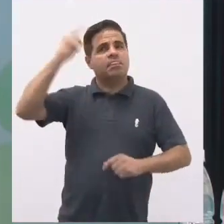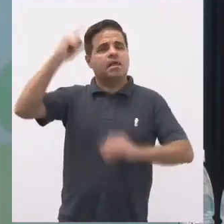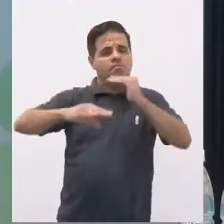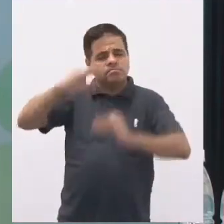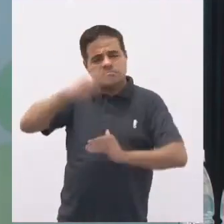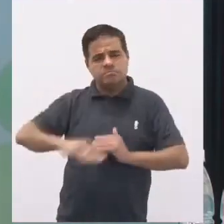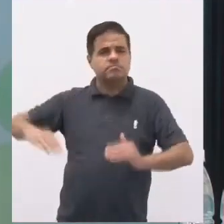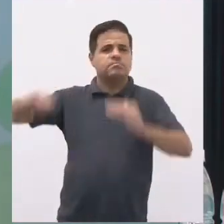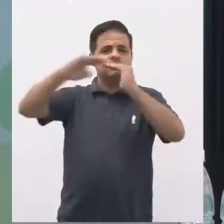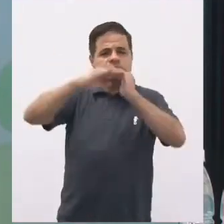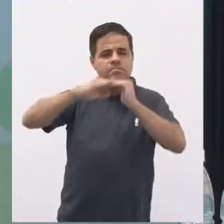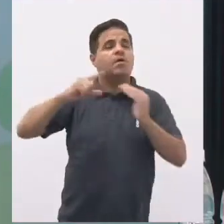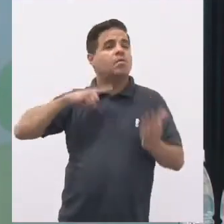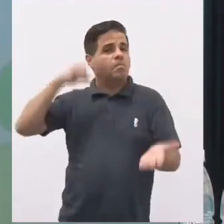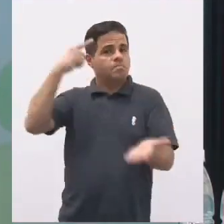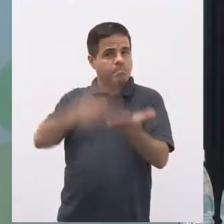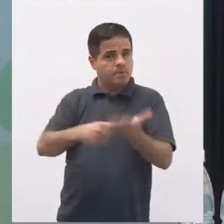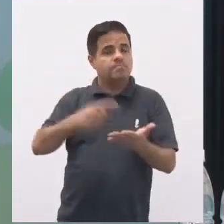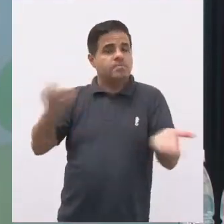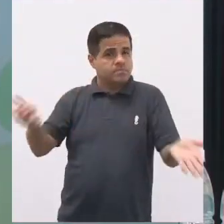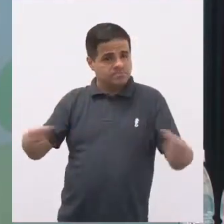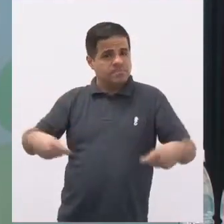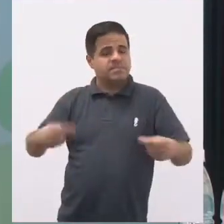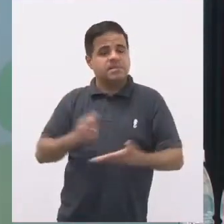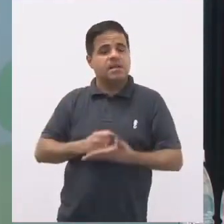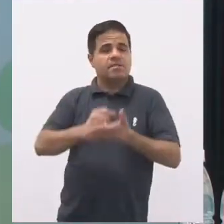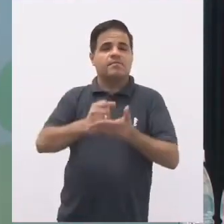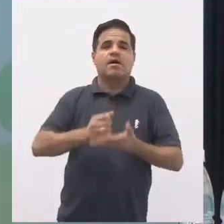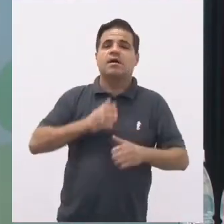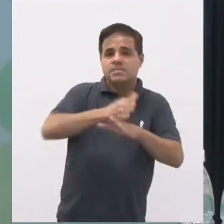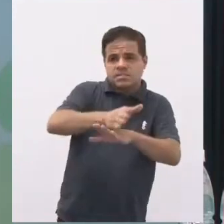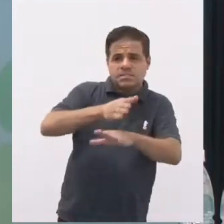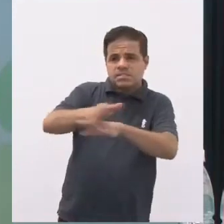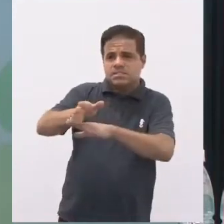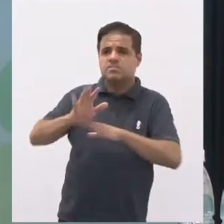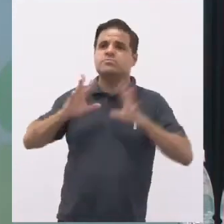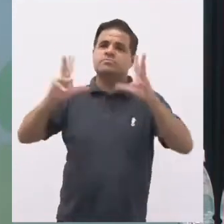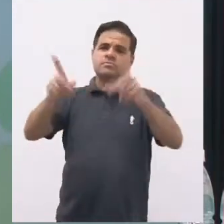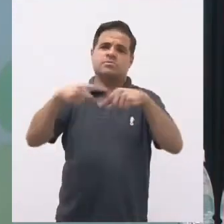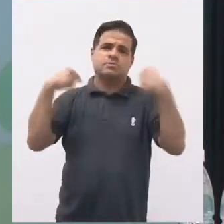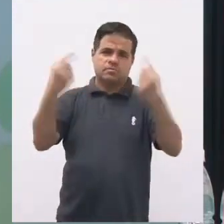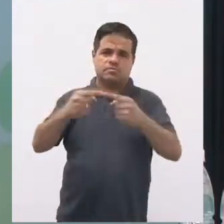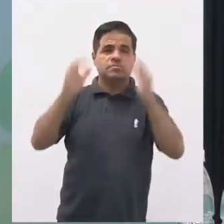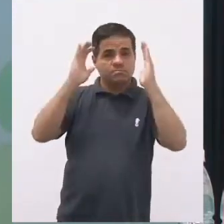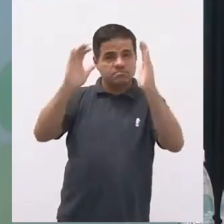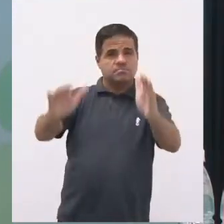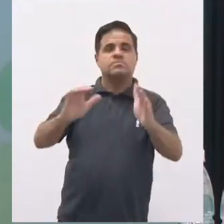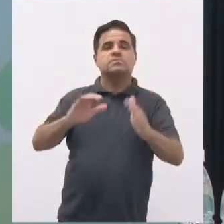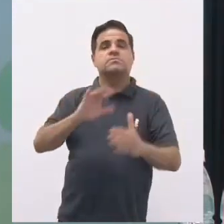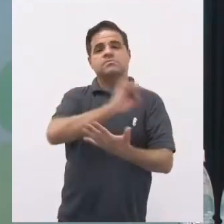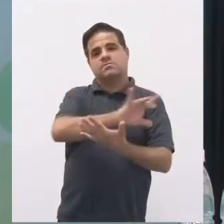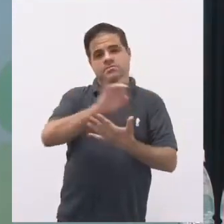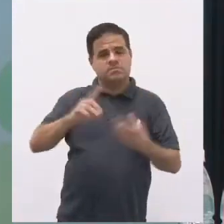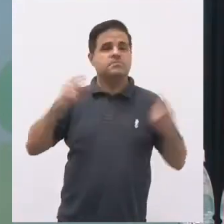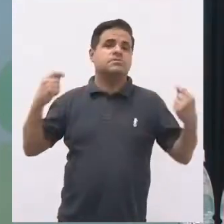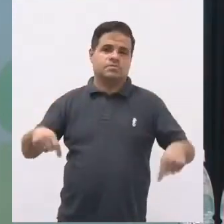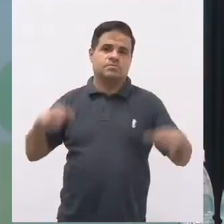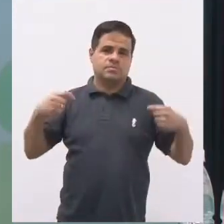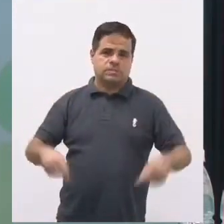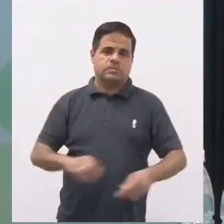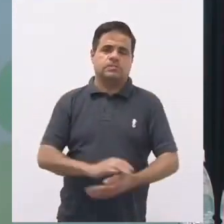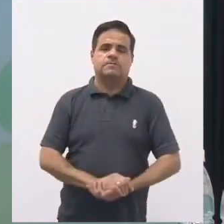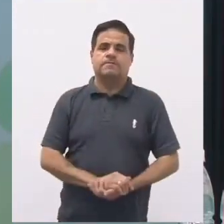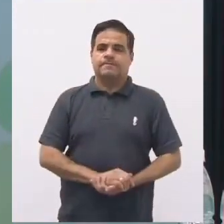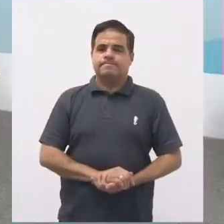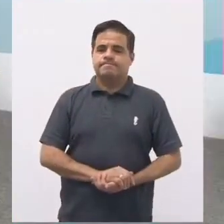esse compromisso que a gente tem que ter de levar esse acesso para todos, respeitando as necessidades de cada estudante.